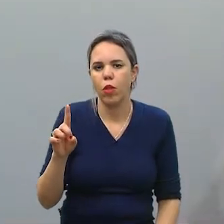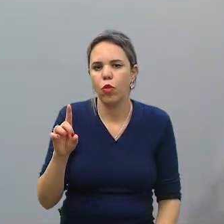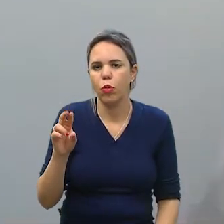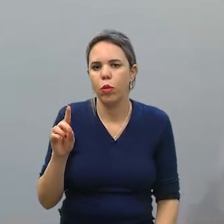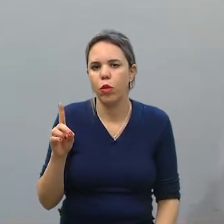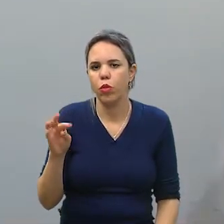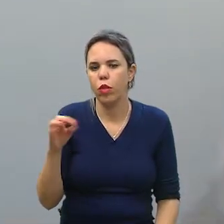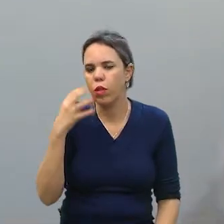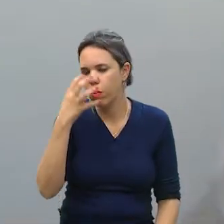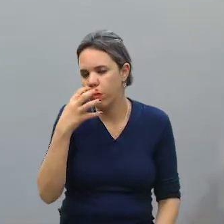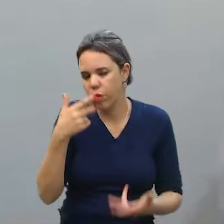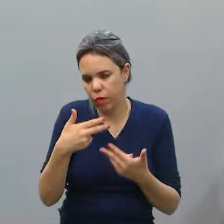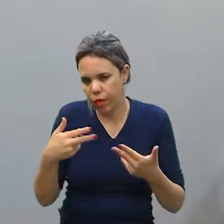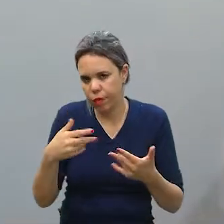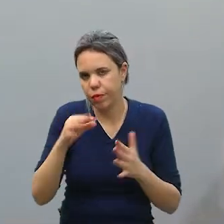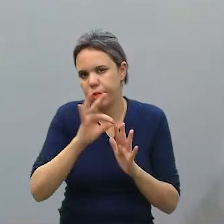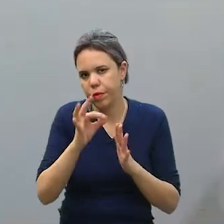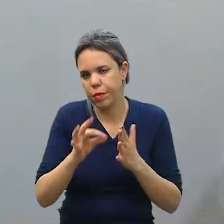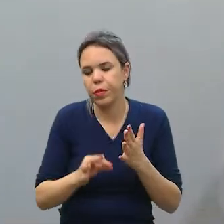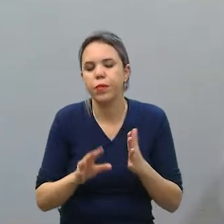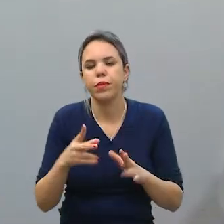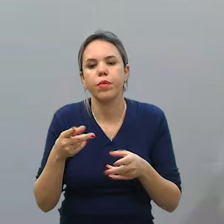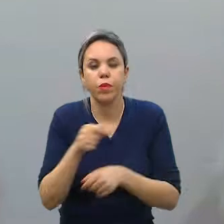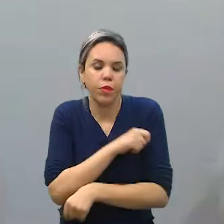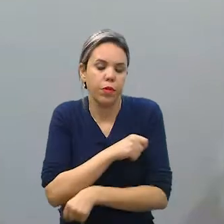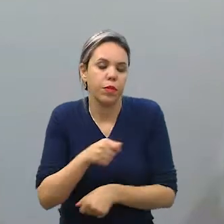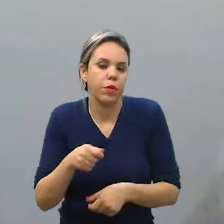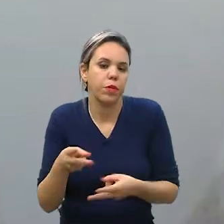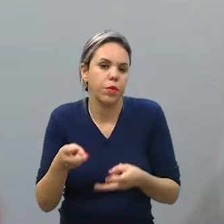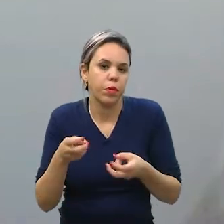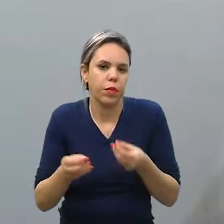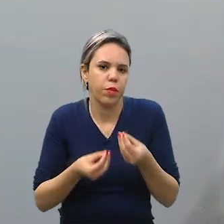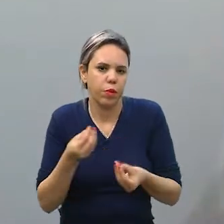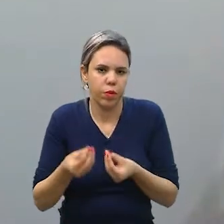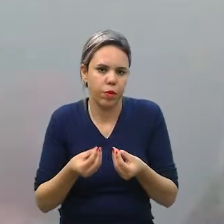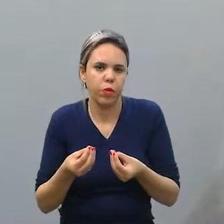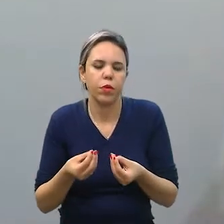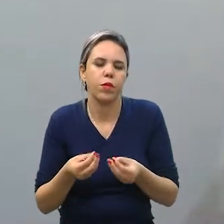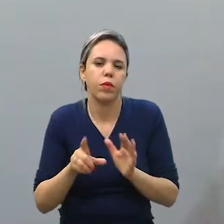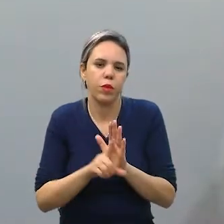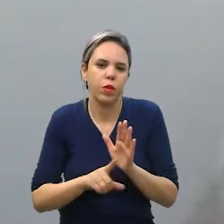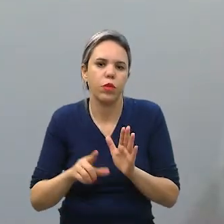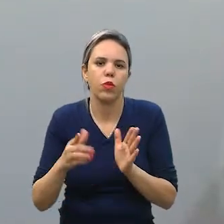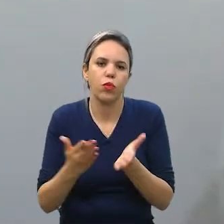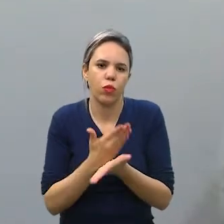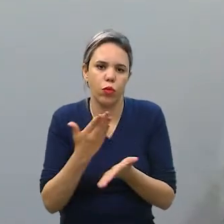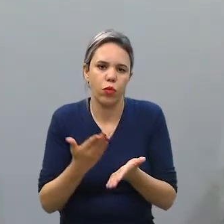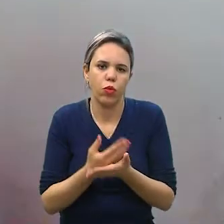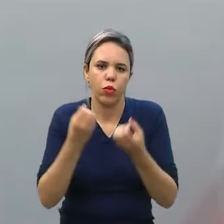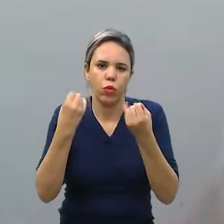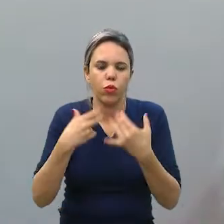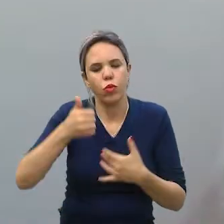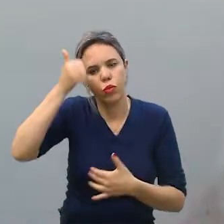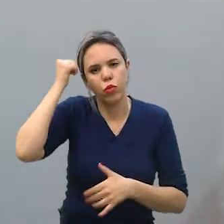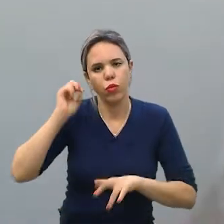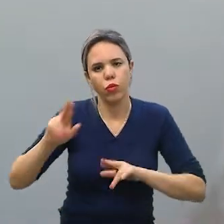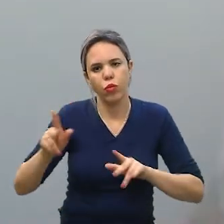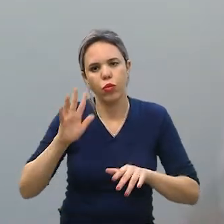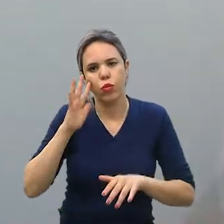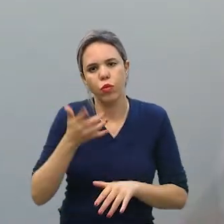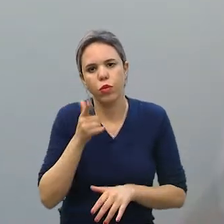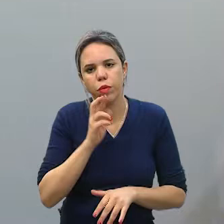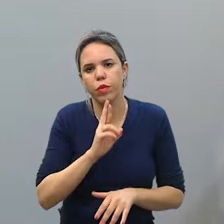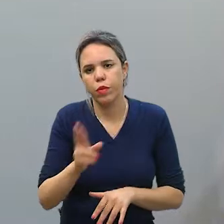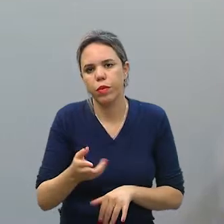etc. É necessário que o aluno perceba como essa obra é abordada nos vestibulares e só você resolvendo